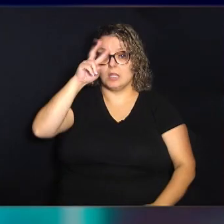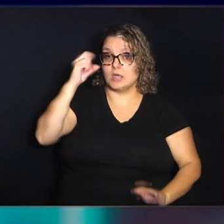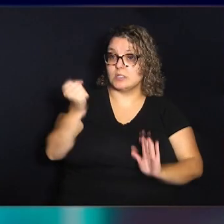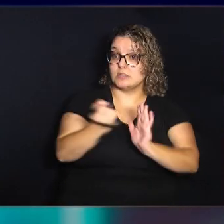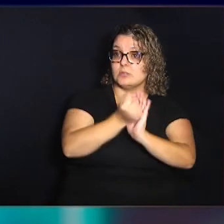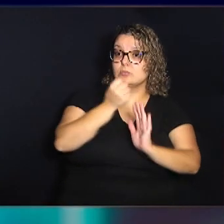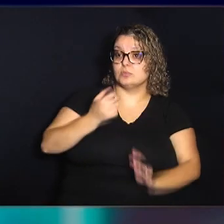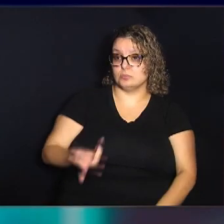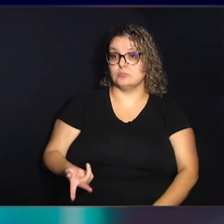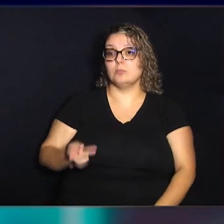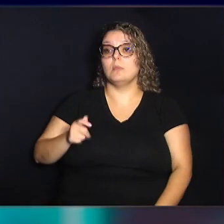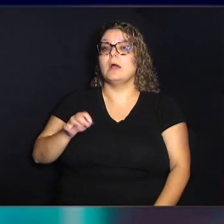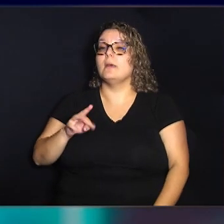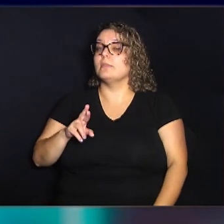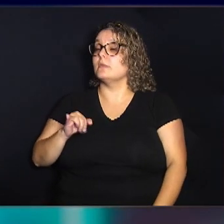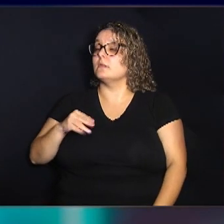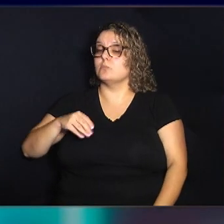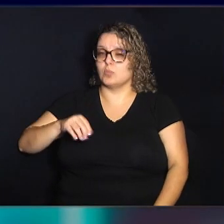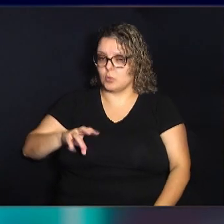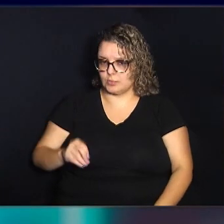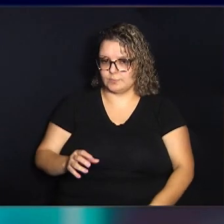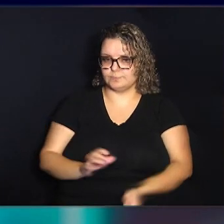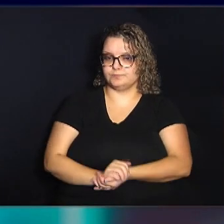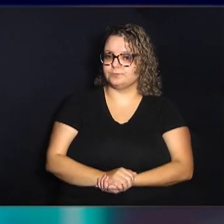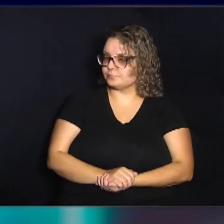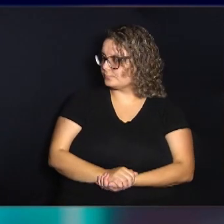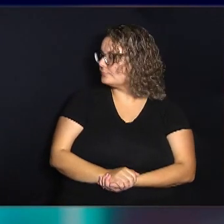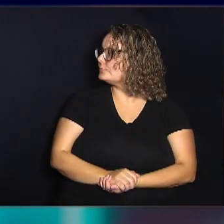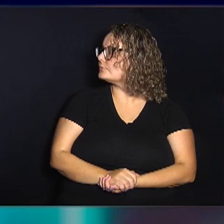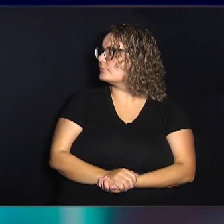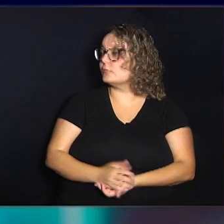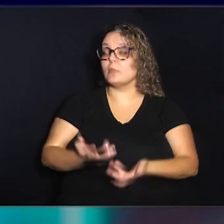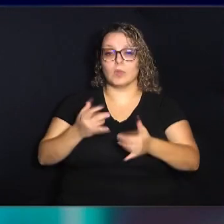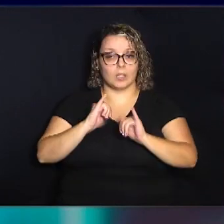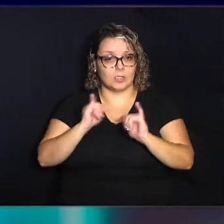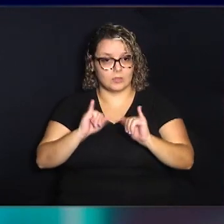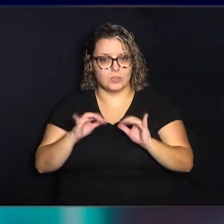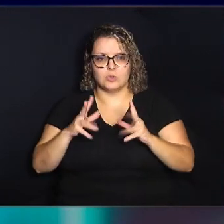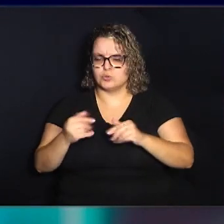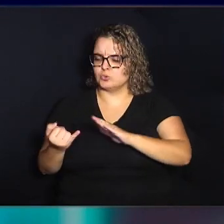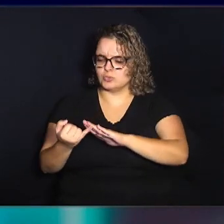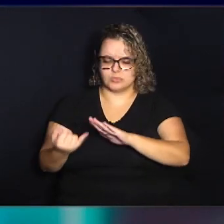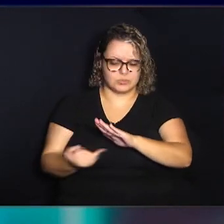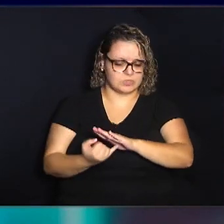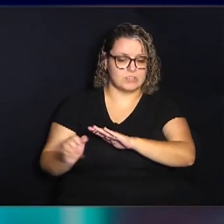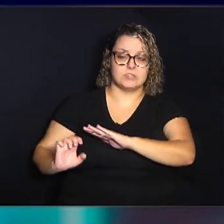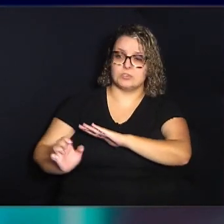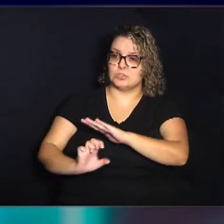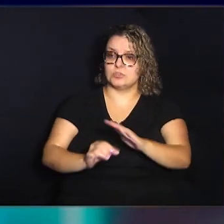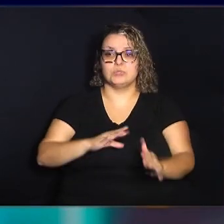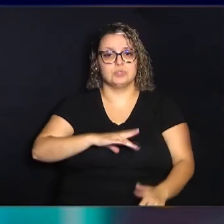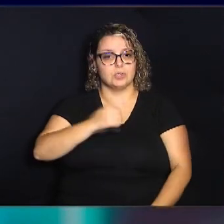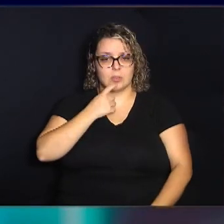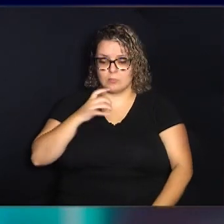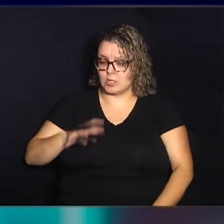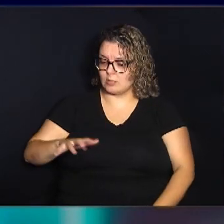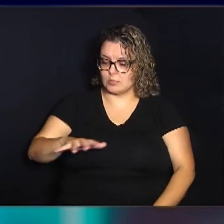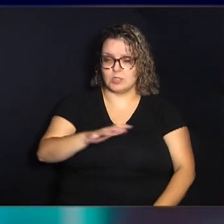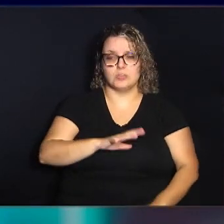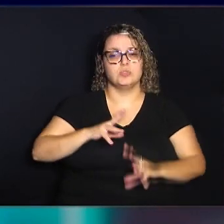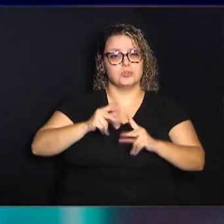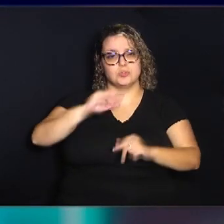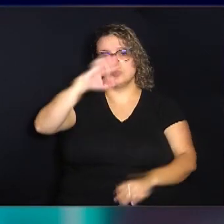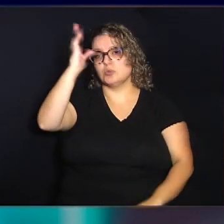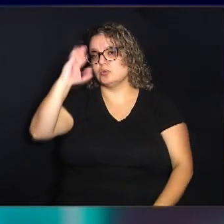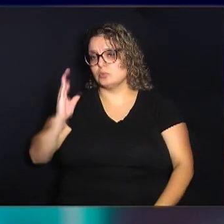histórico. E queria dizer que todas as instituições e empresas de Campinas, da região e do Brasil